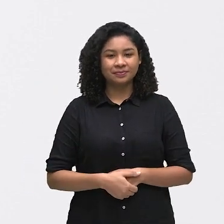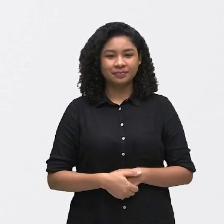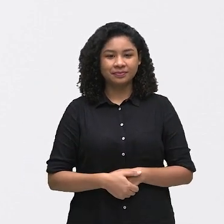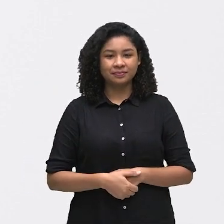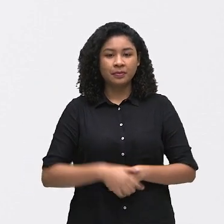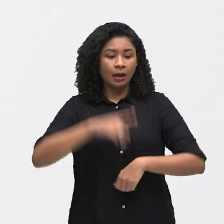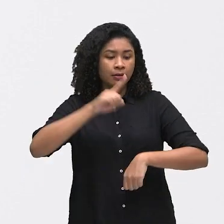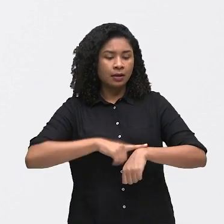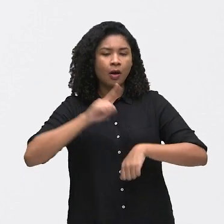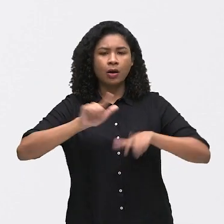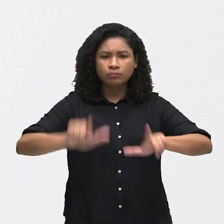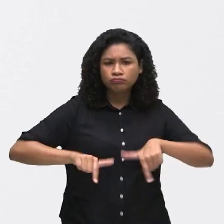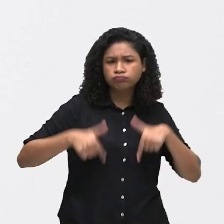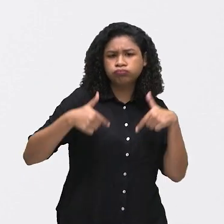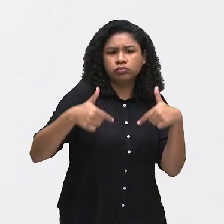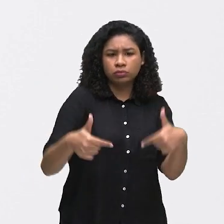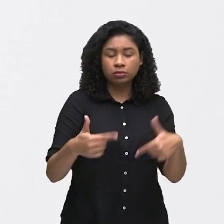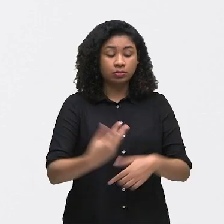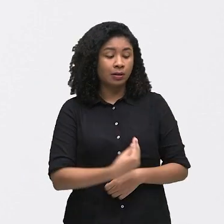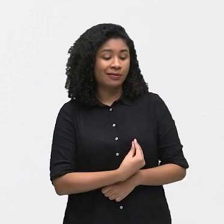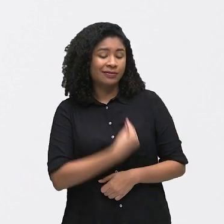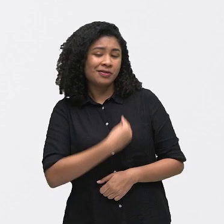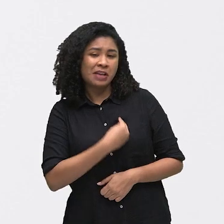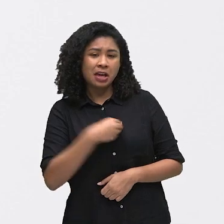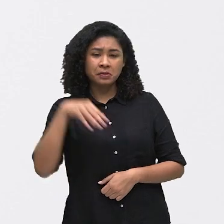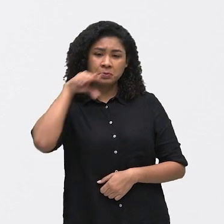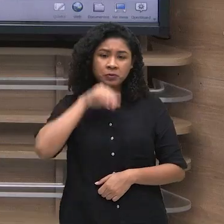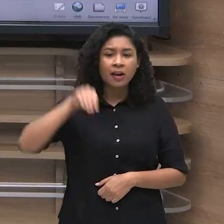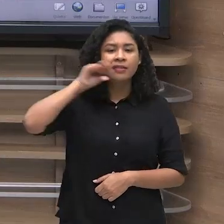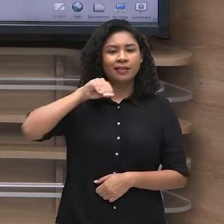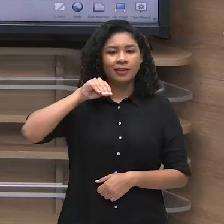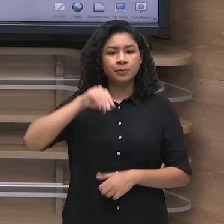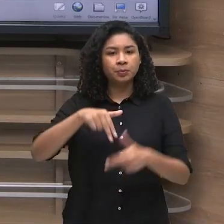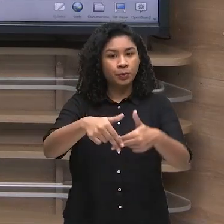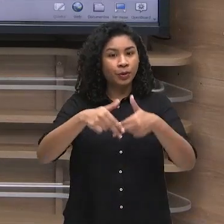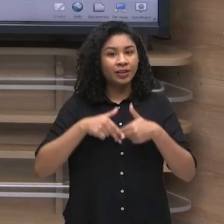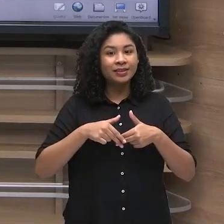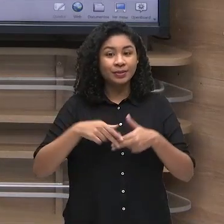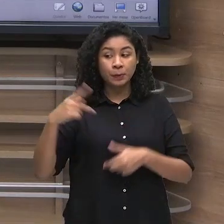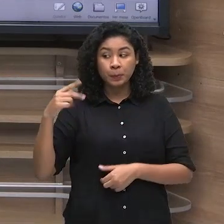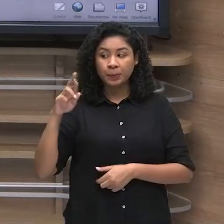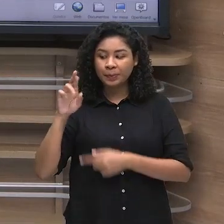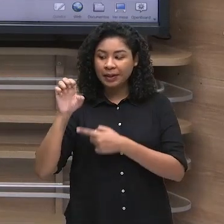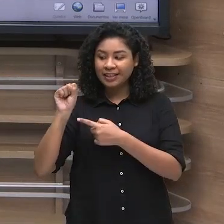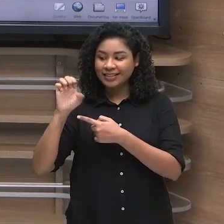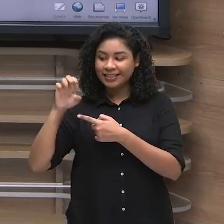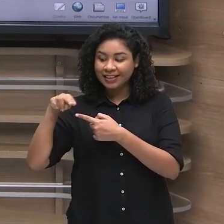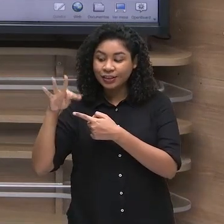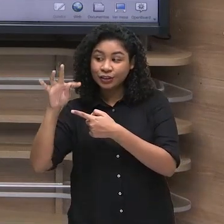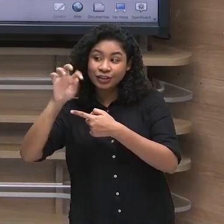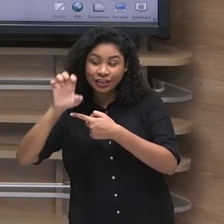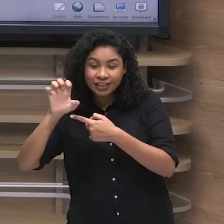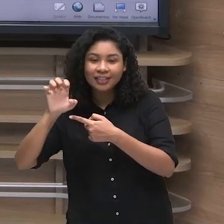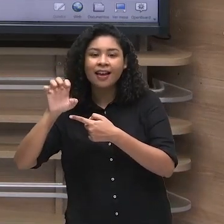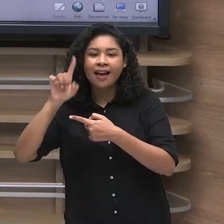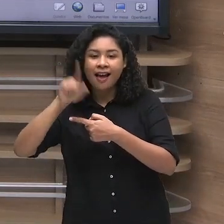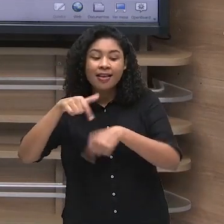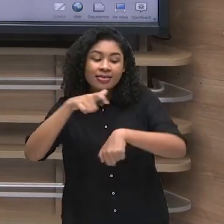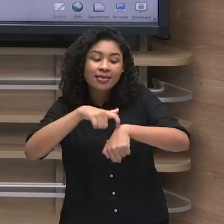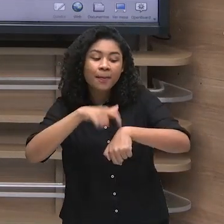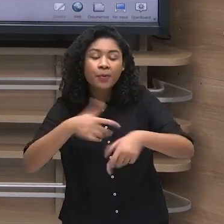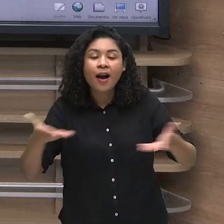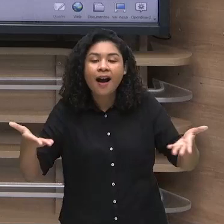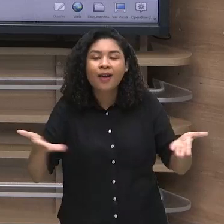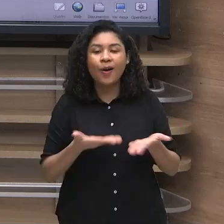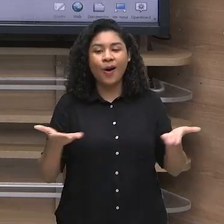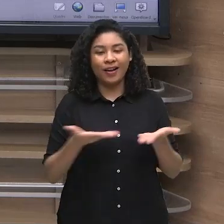falando, agindo, vivendo. Então, o presente é esse tempo que nós temos aqui. Aliás, né?